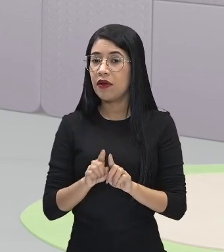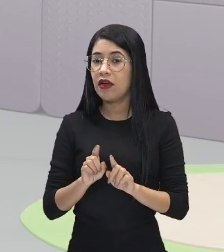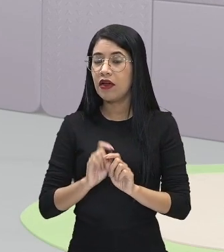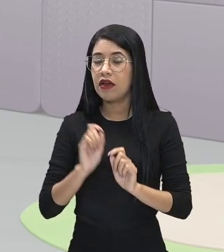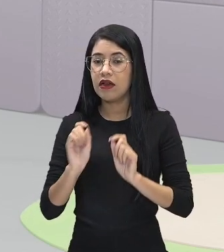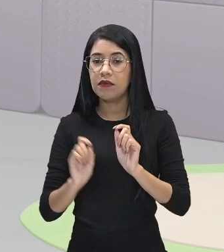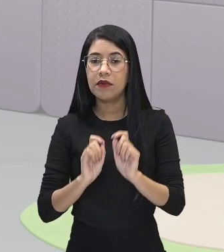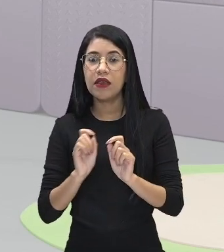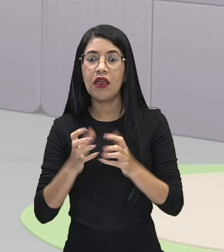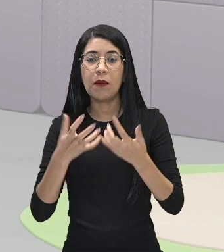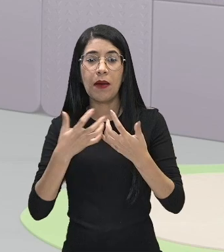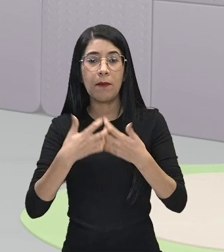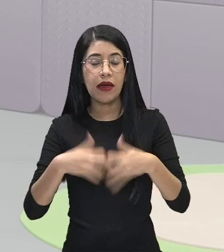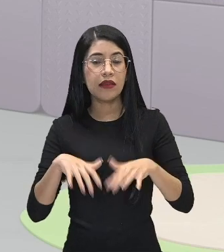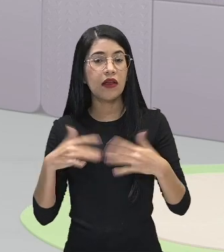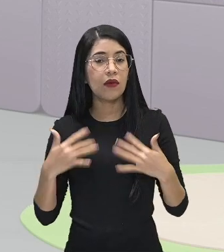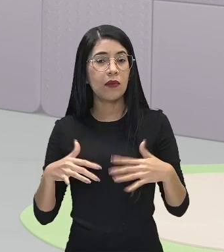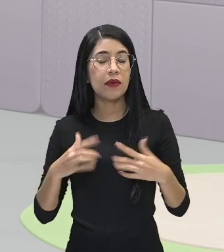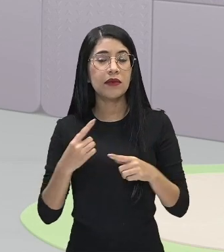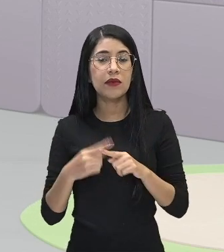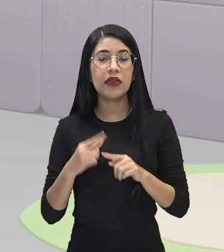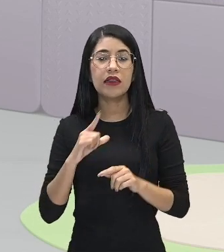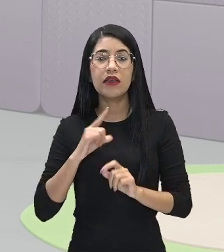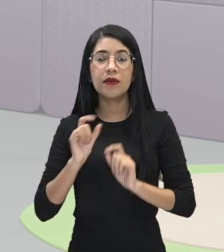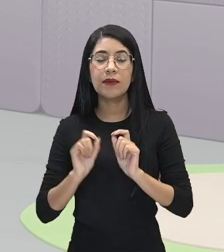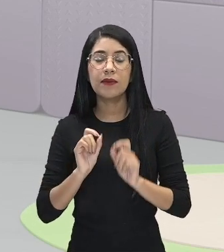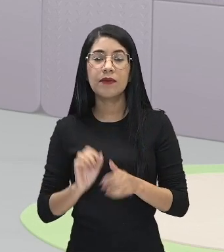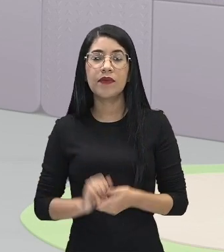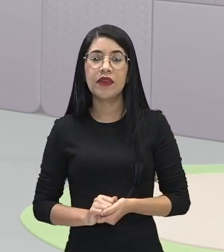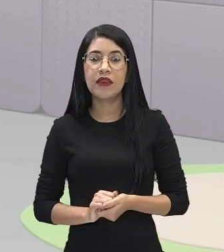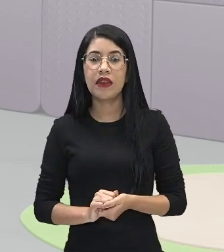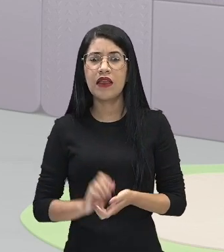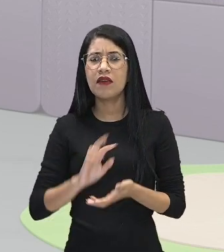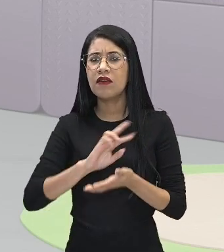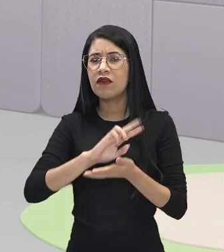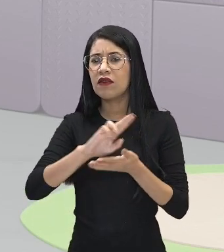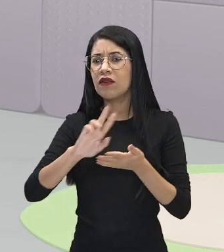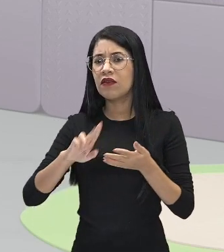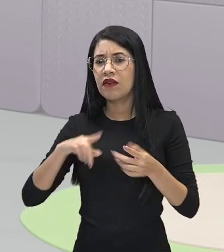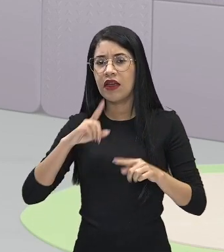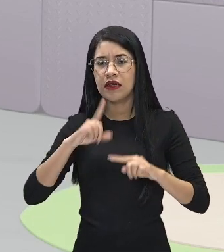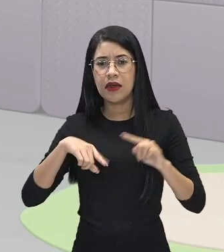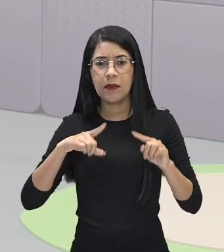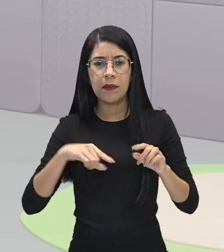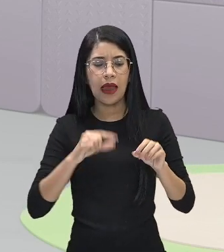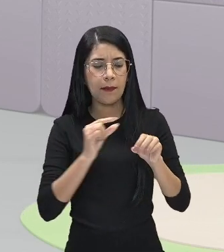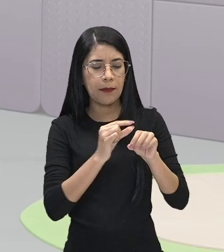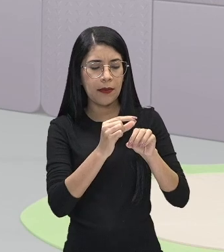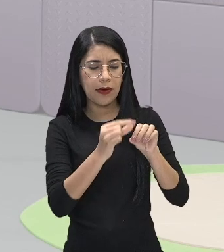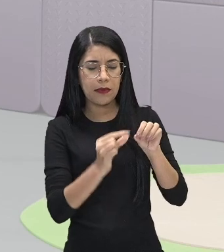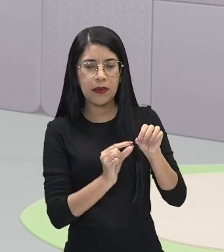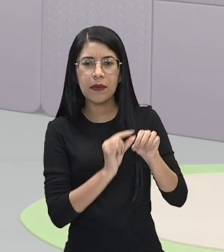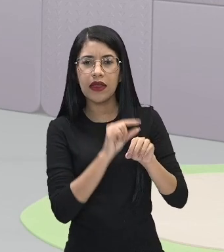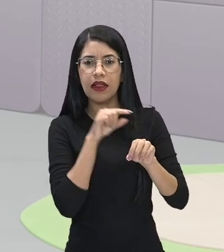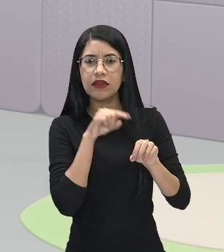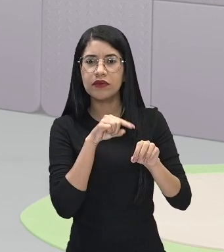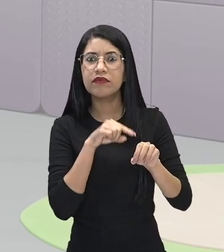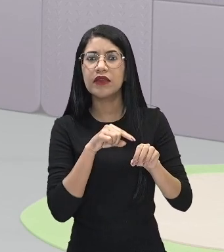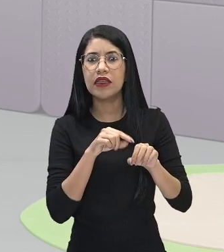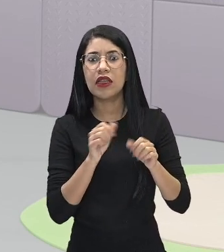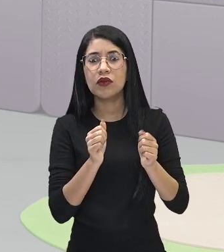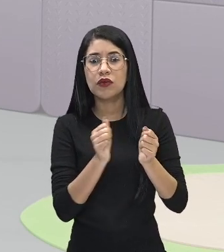uma máquina complexa, porque ela vai ter mais de uma peça ou várias peças, né, que vão estar juntas